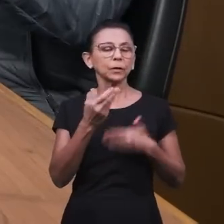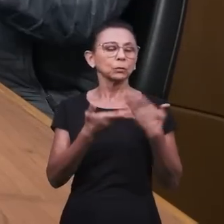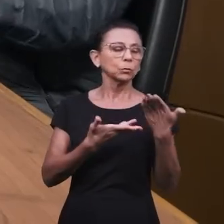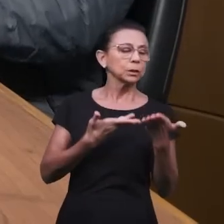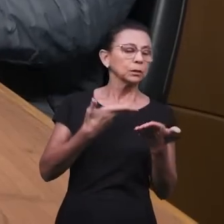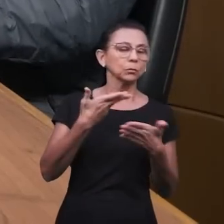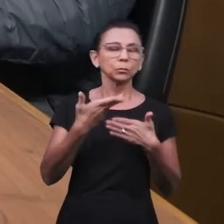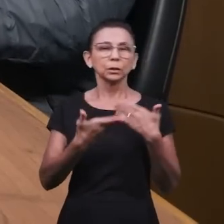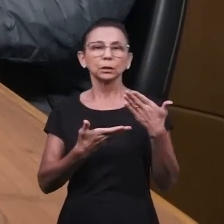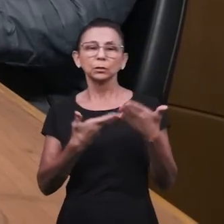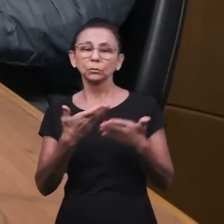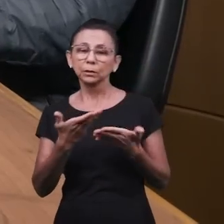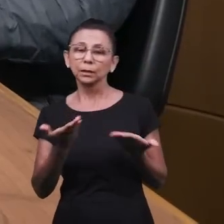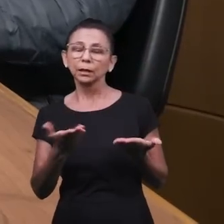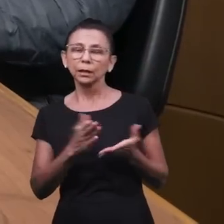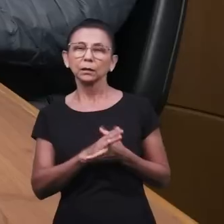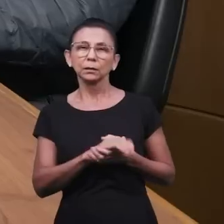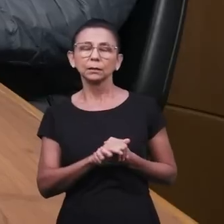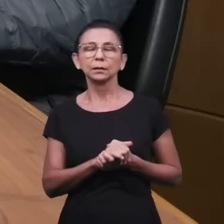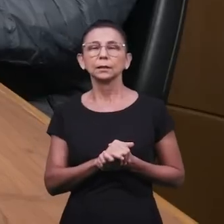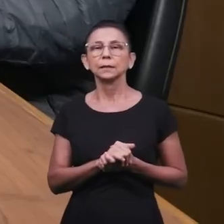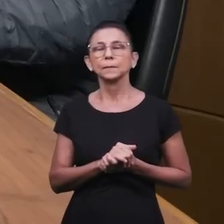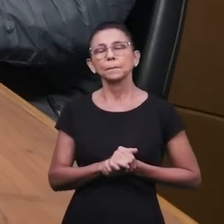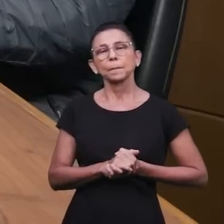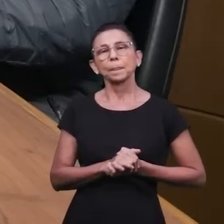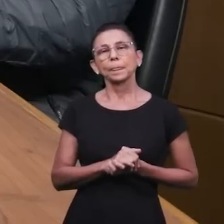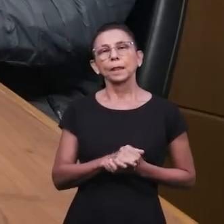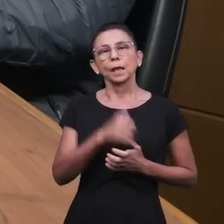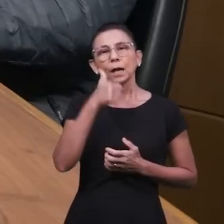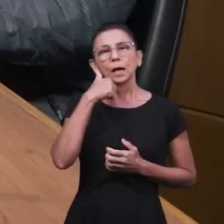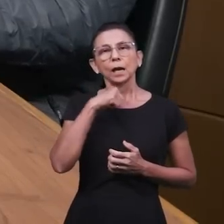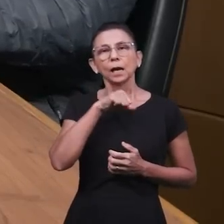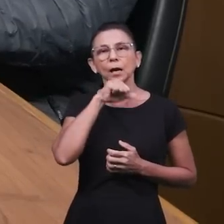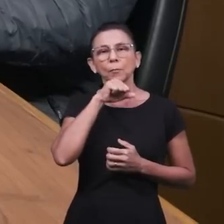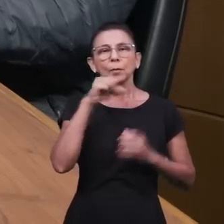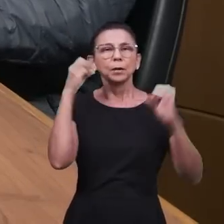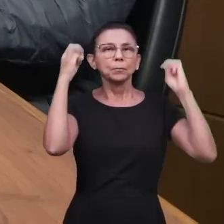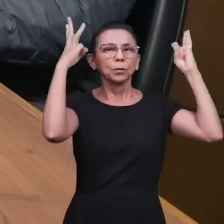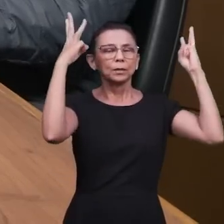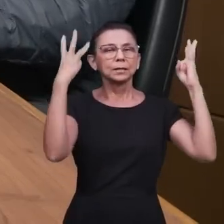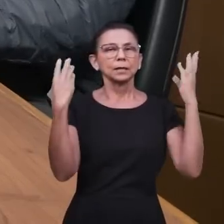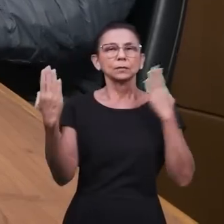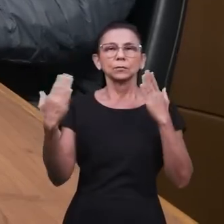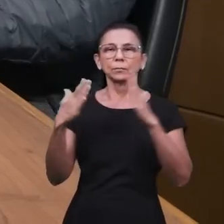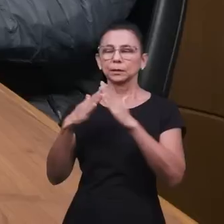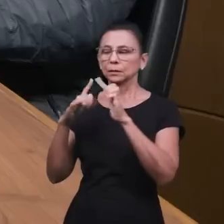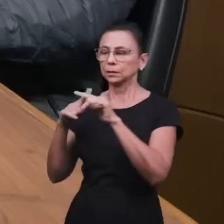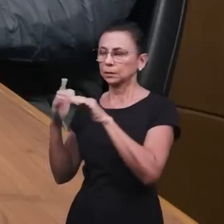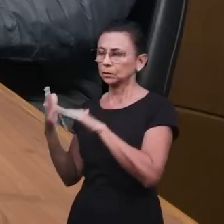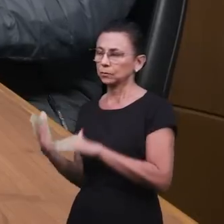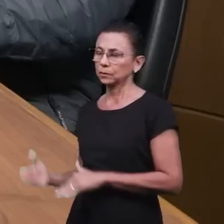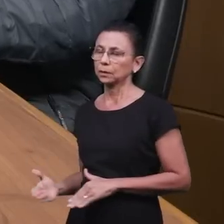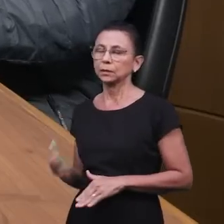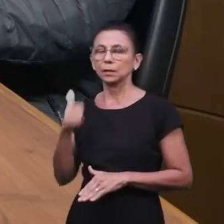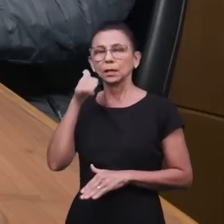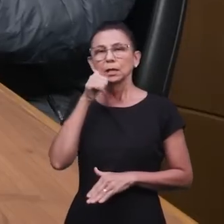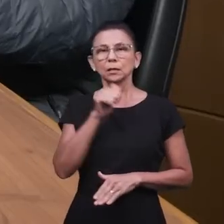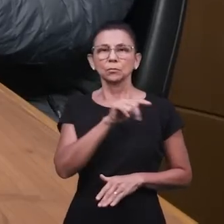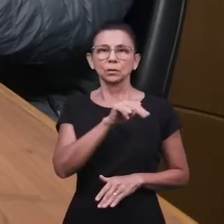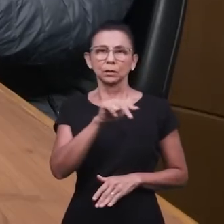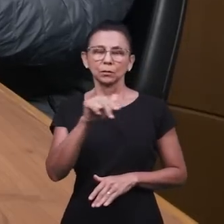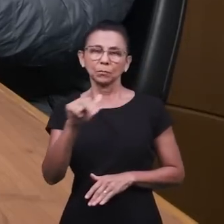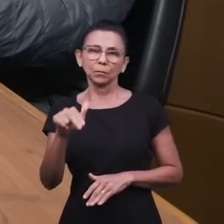nascimento, cuidando, e todo o papel da mãe de Moisés, como a igreja, da irmã de Moisés,